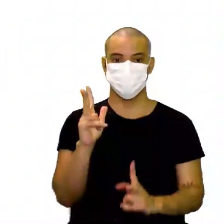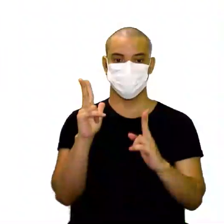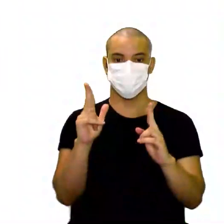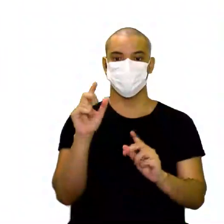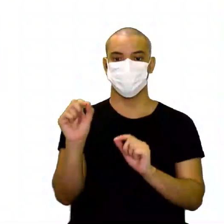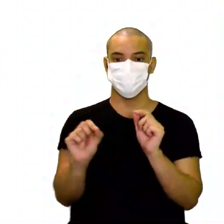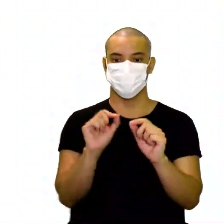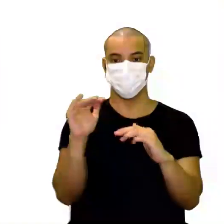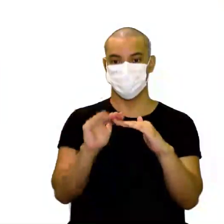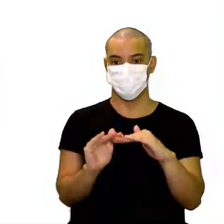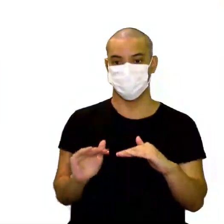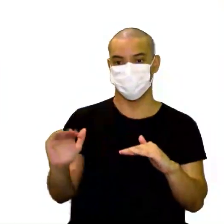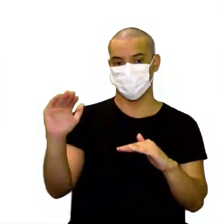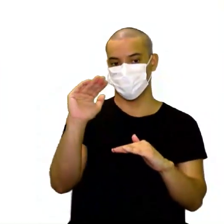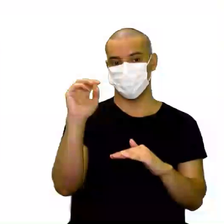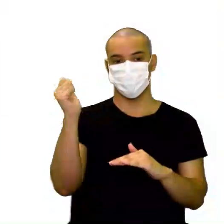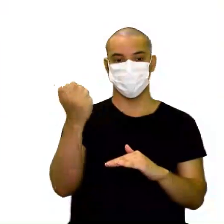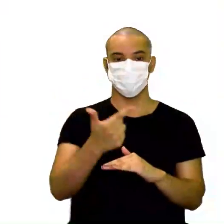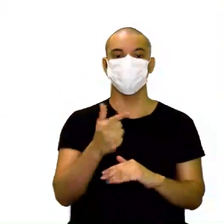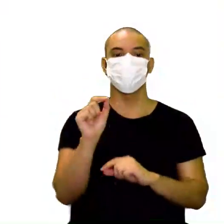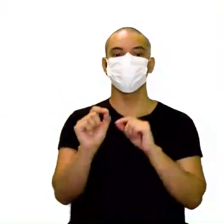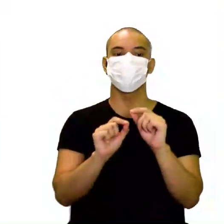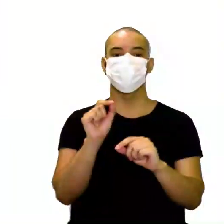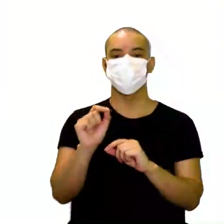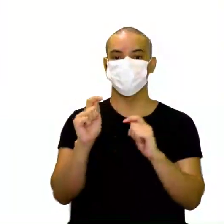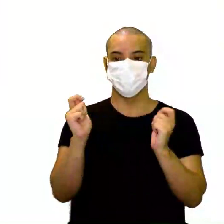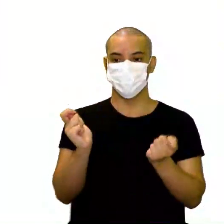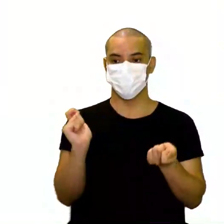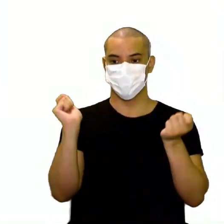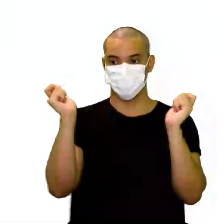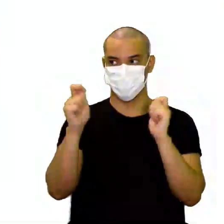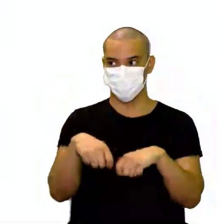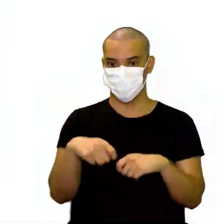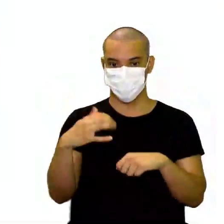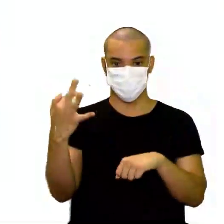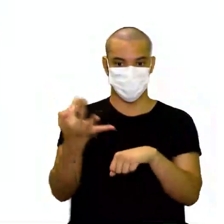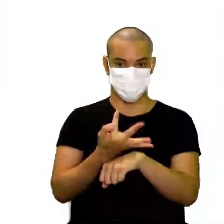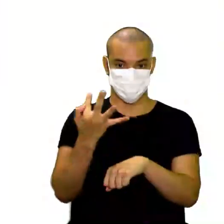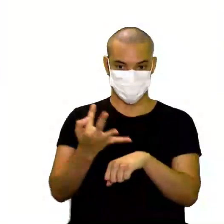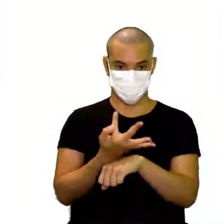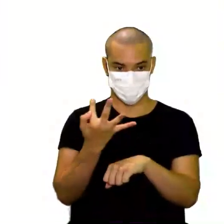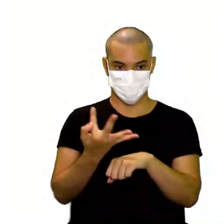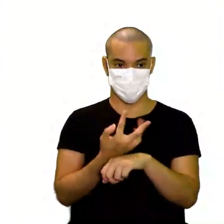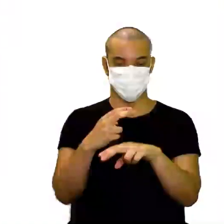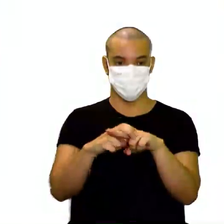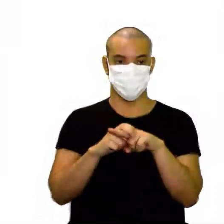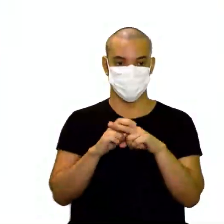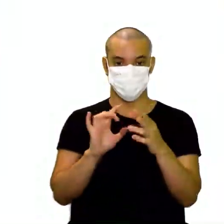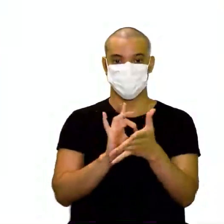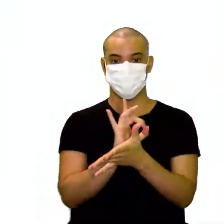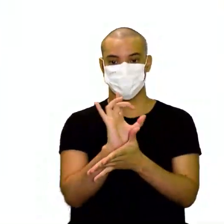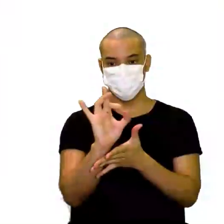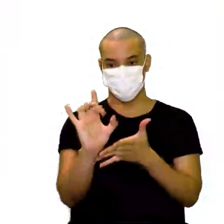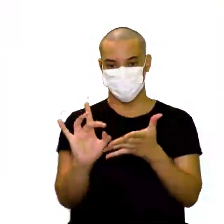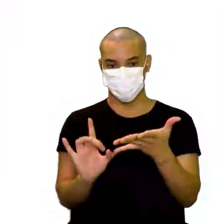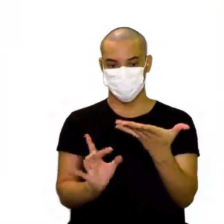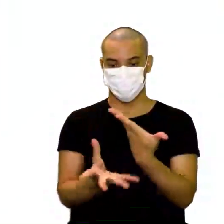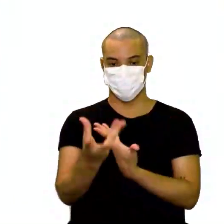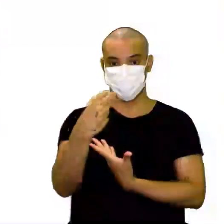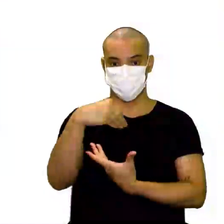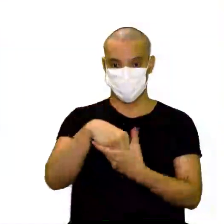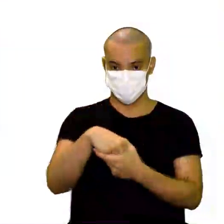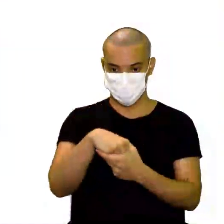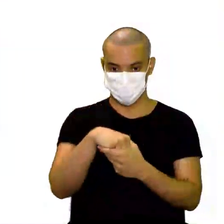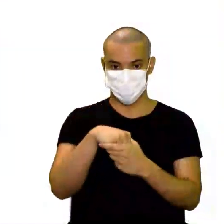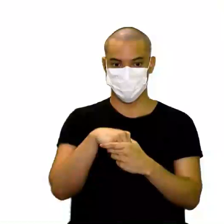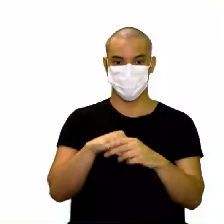igual ou maior do que aquela que são capazes de suportar. Então, cada fusível lá dentro